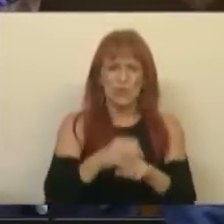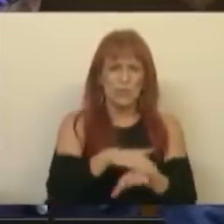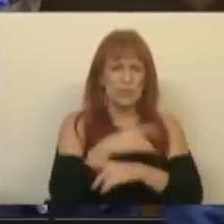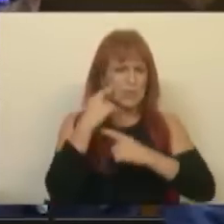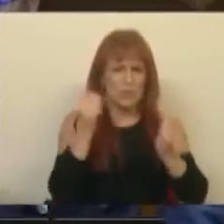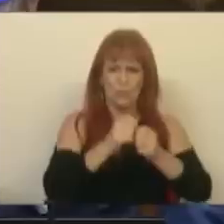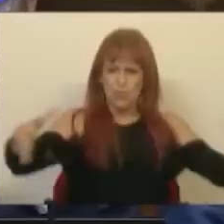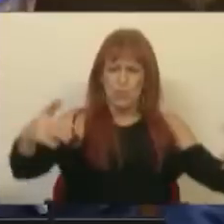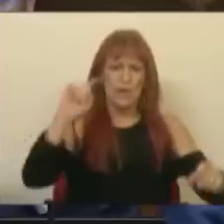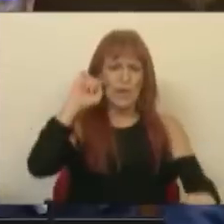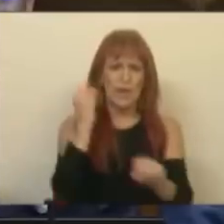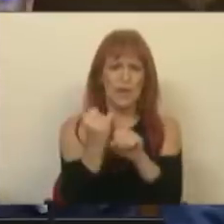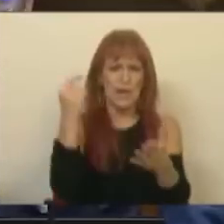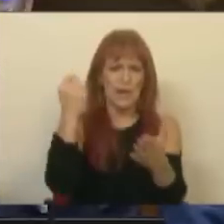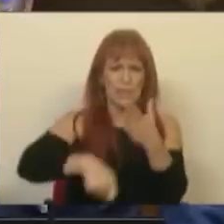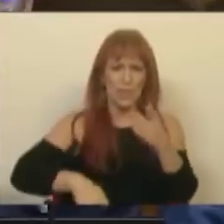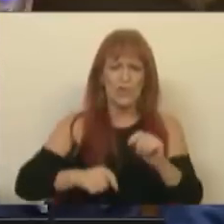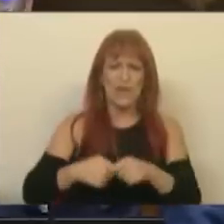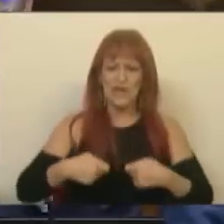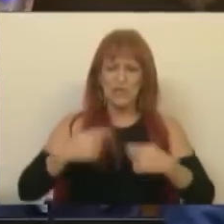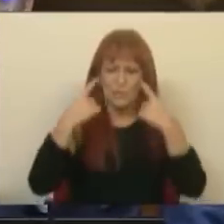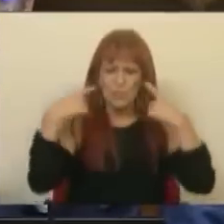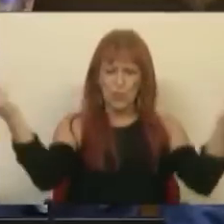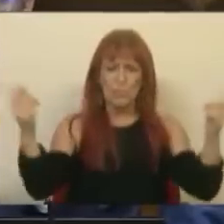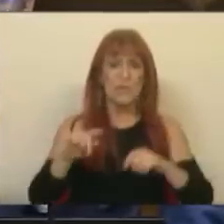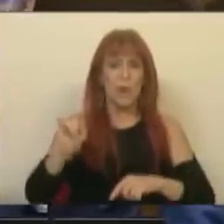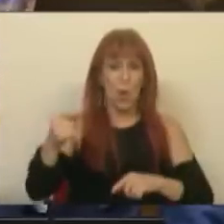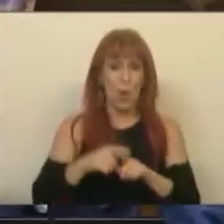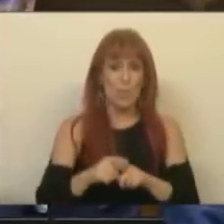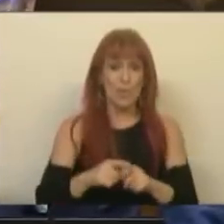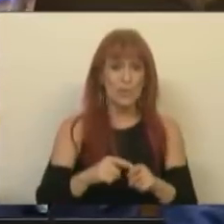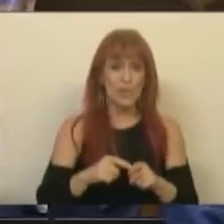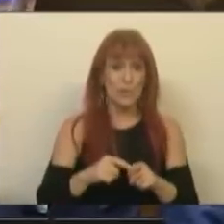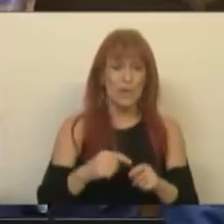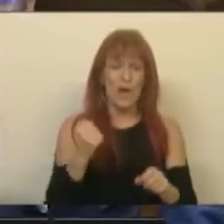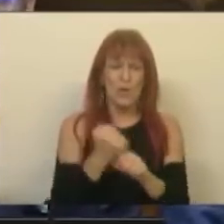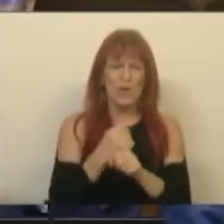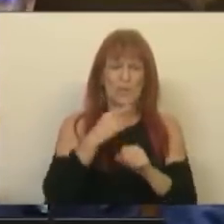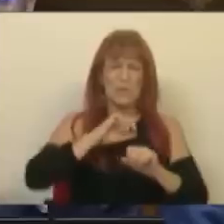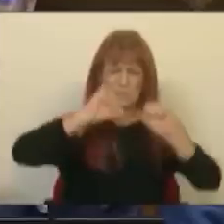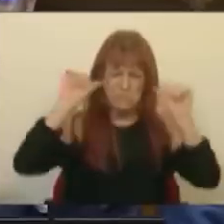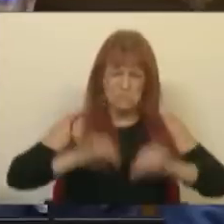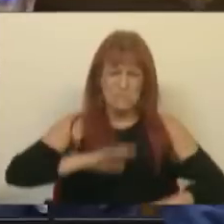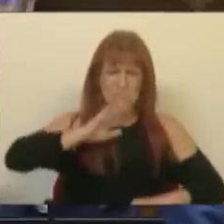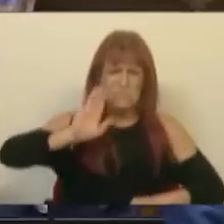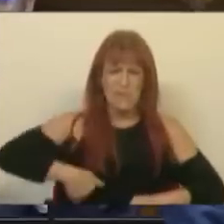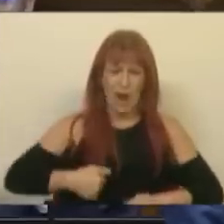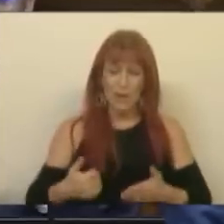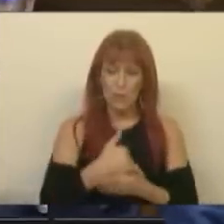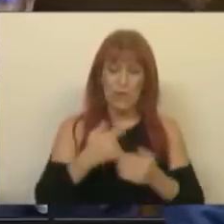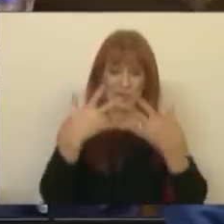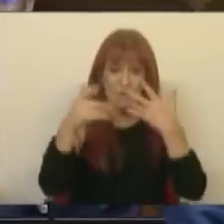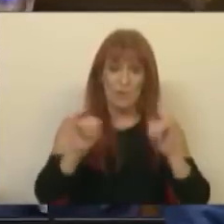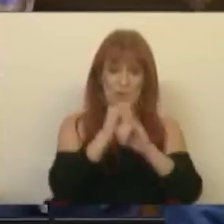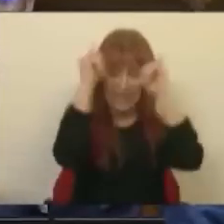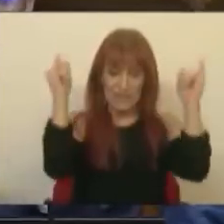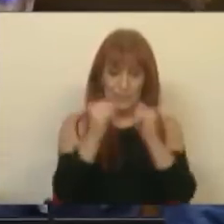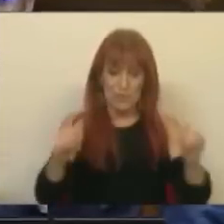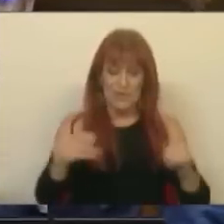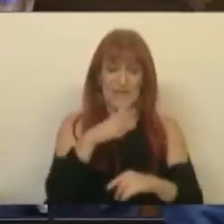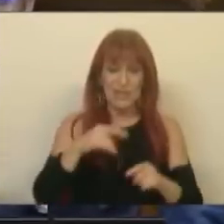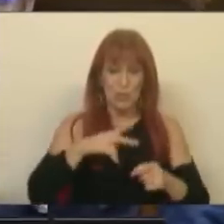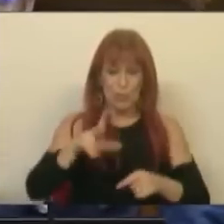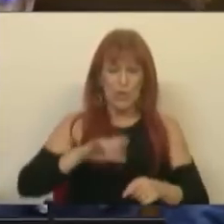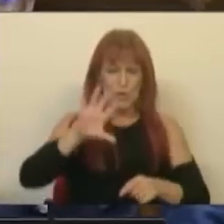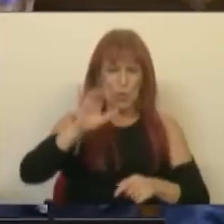de impostos cobrados e despesa pública e mesmo assim as coisas funcionam tão mal que é um dado extraordinária da Transparência internacional que